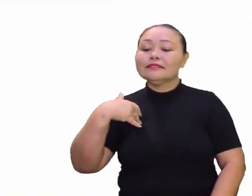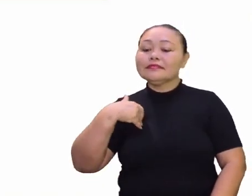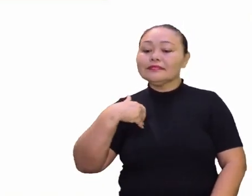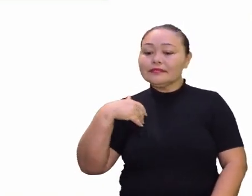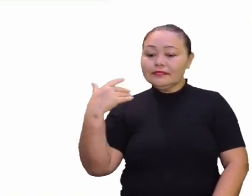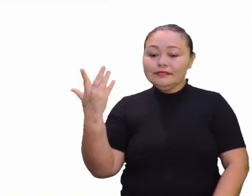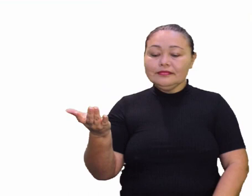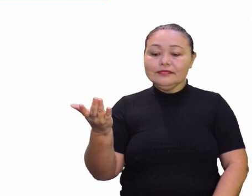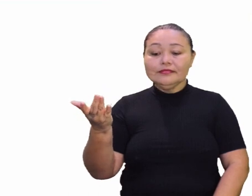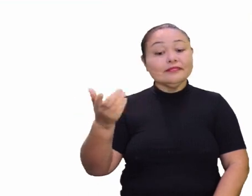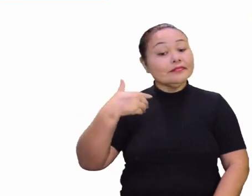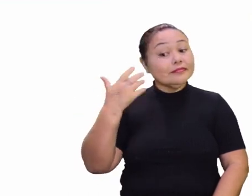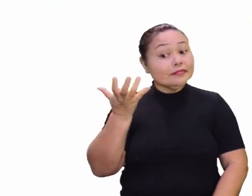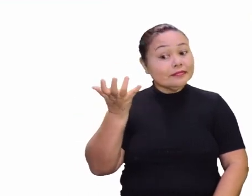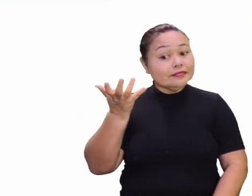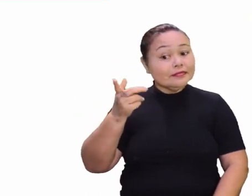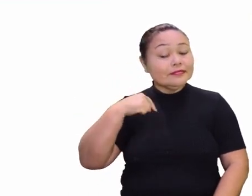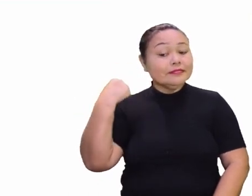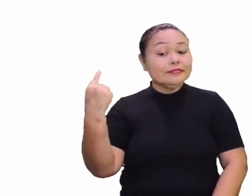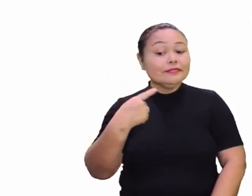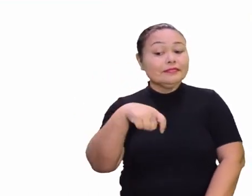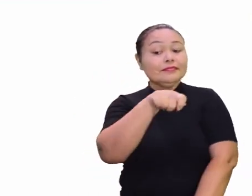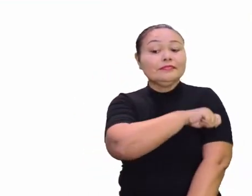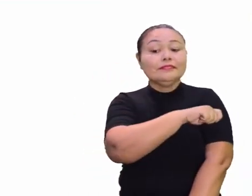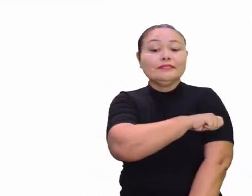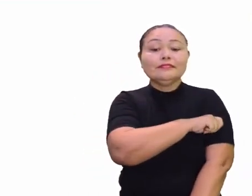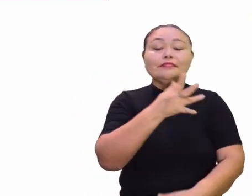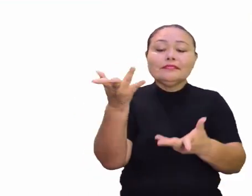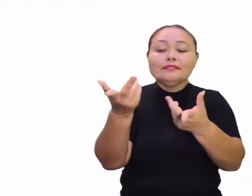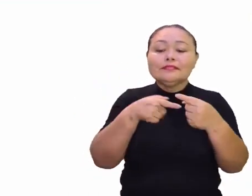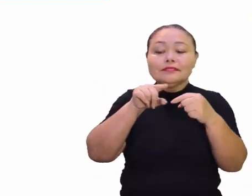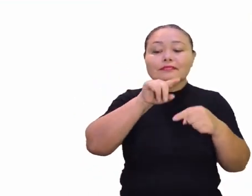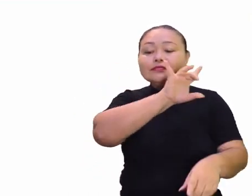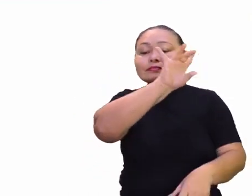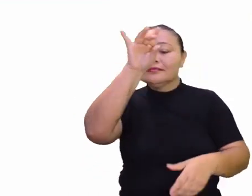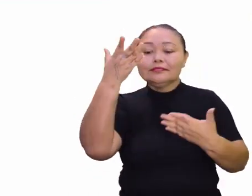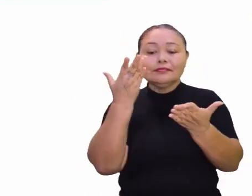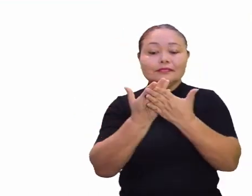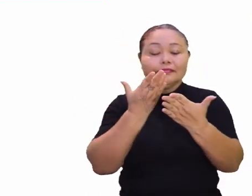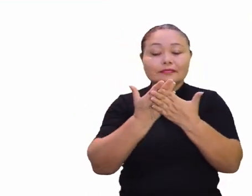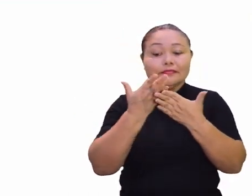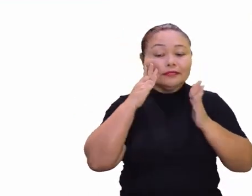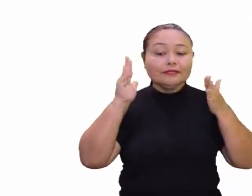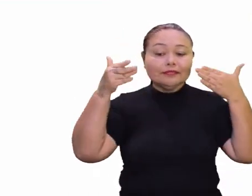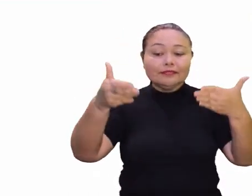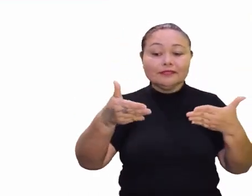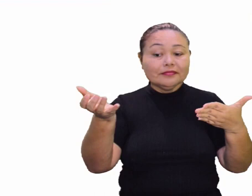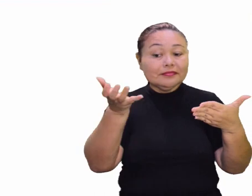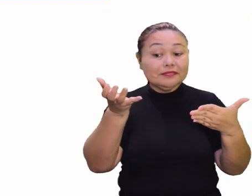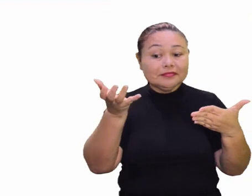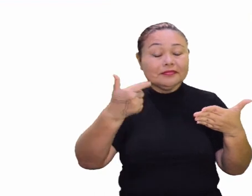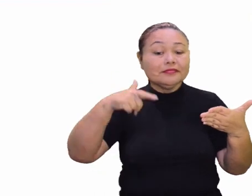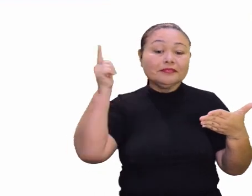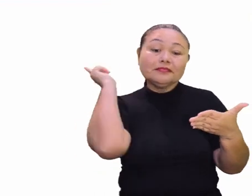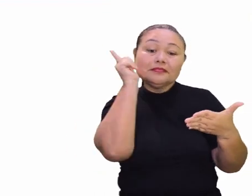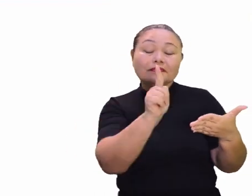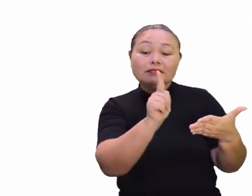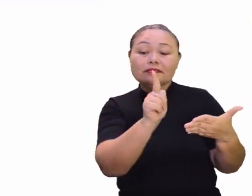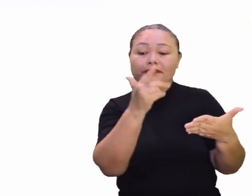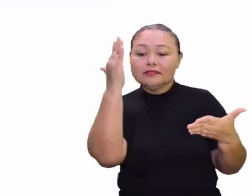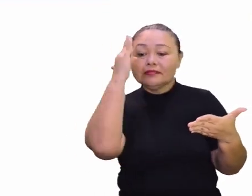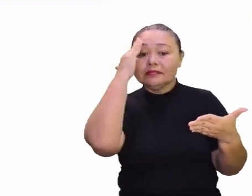Rogério, a gente quer que nossos alunos adquiram habilidades em cada aula. E nessa em específico, a gente quer que eles